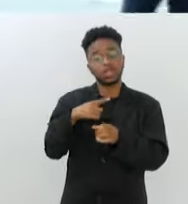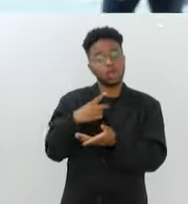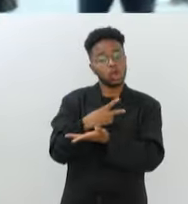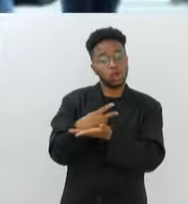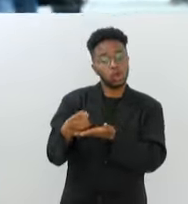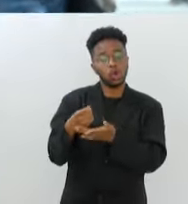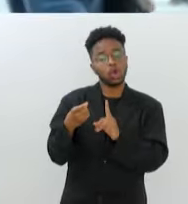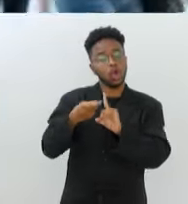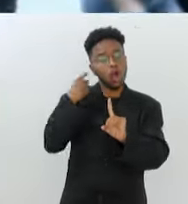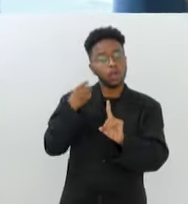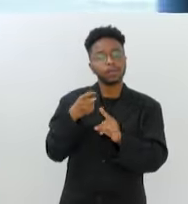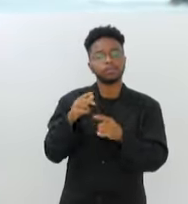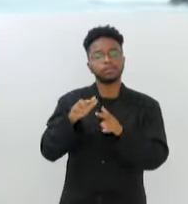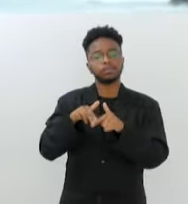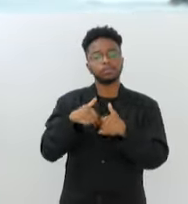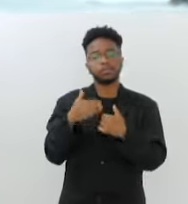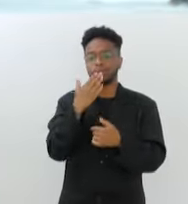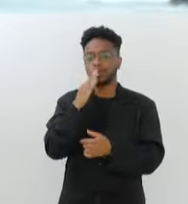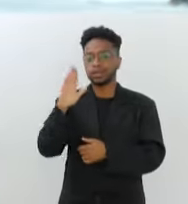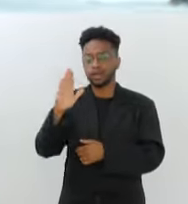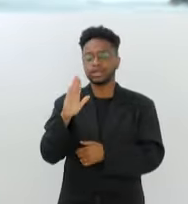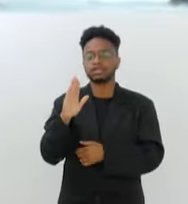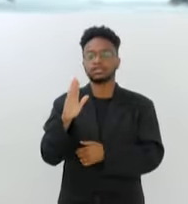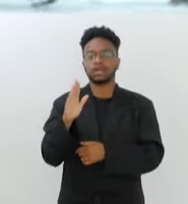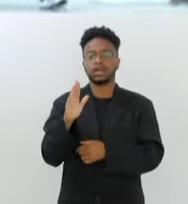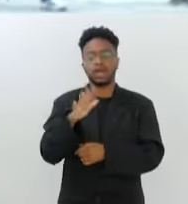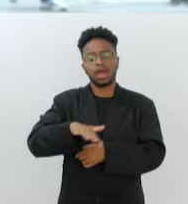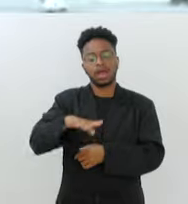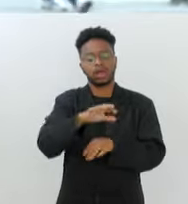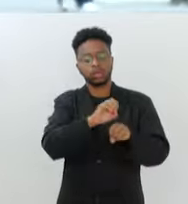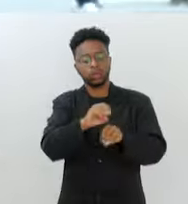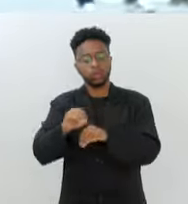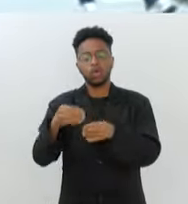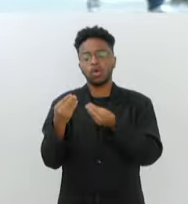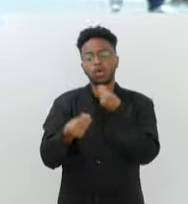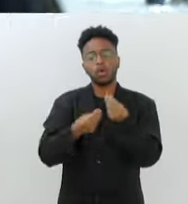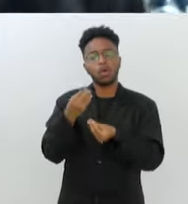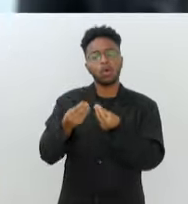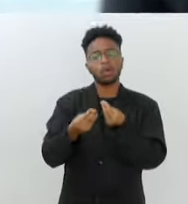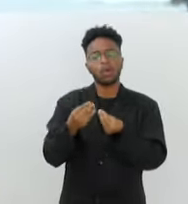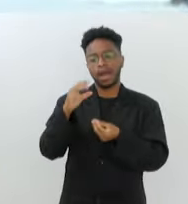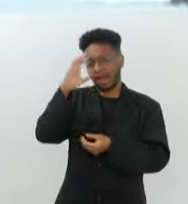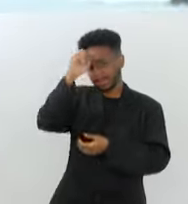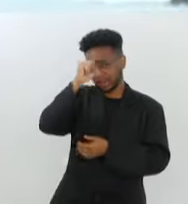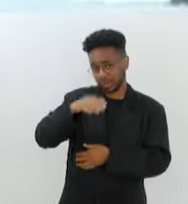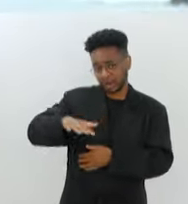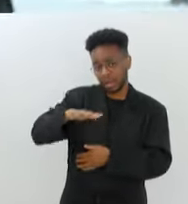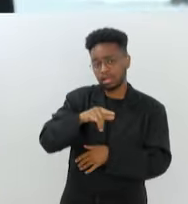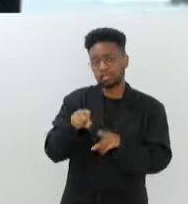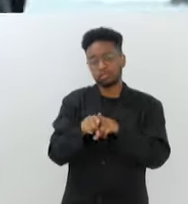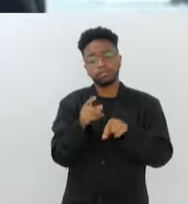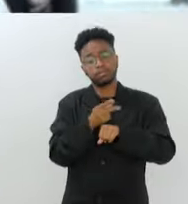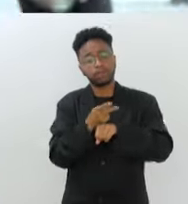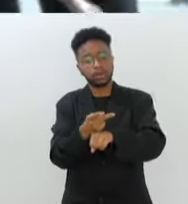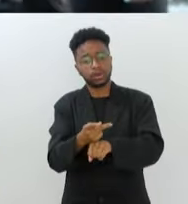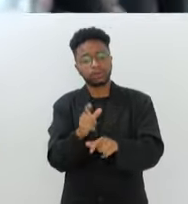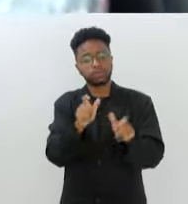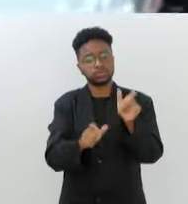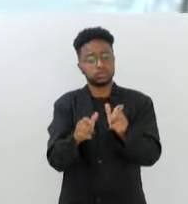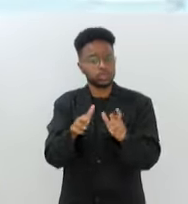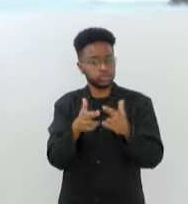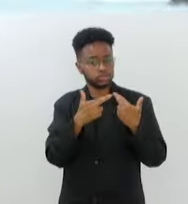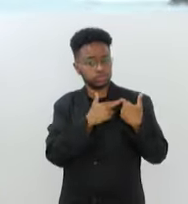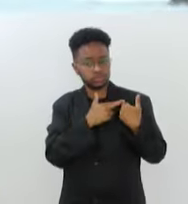investimentos lucrativos. Como começar a se educar nessa área, procurando profissionais responsáveis, corretoras responsáveis por